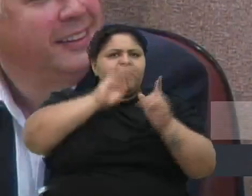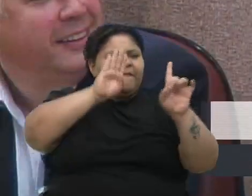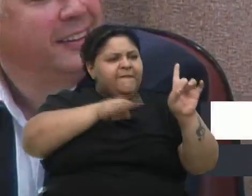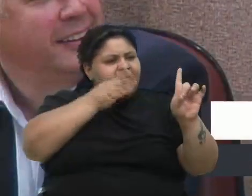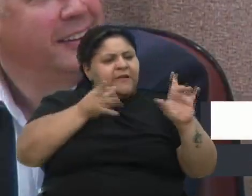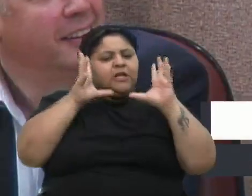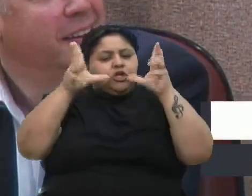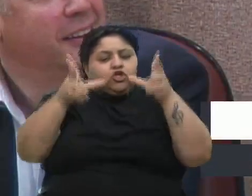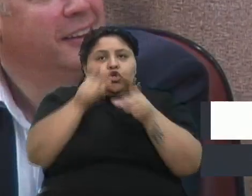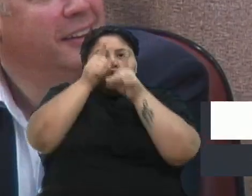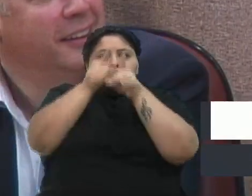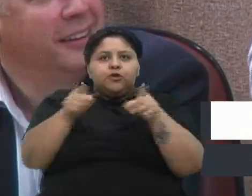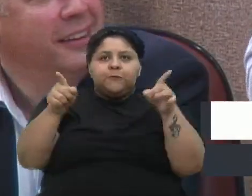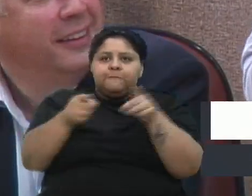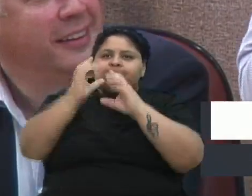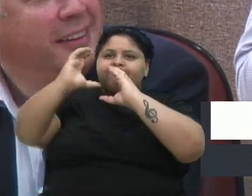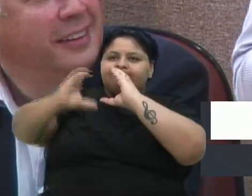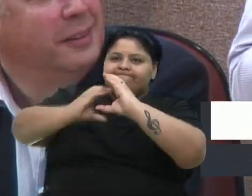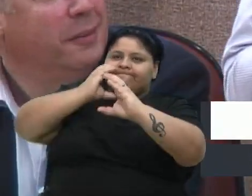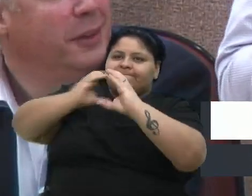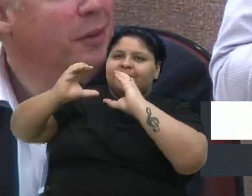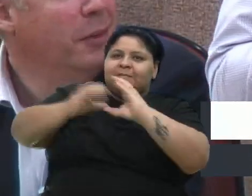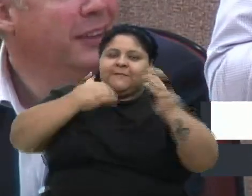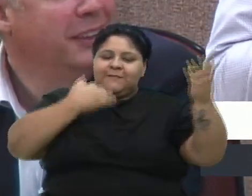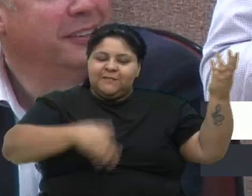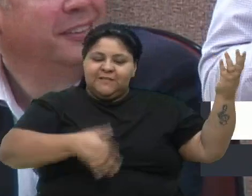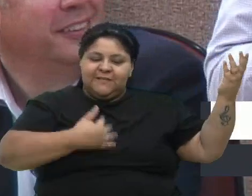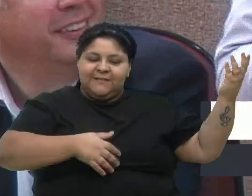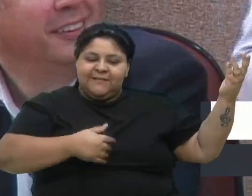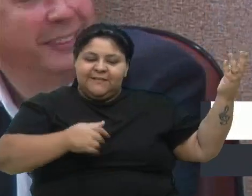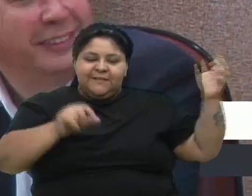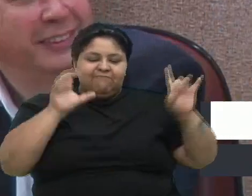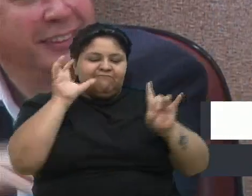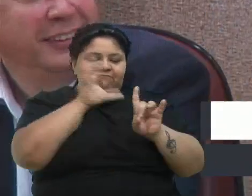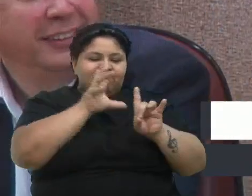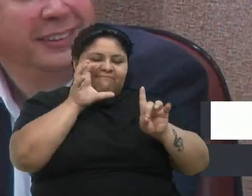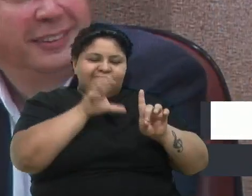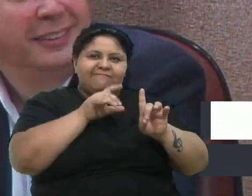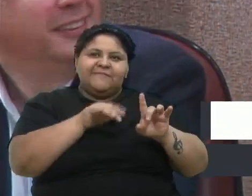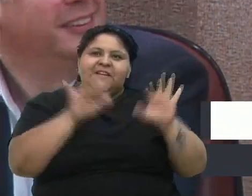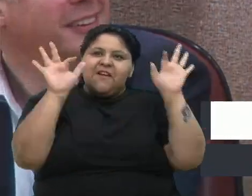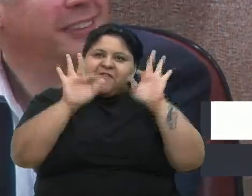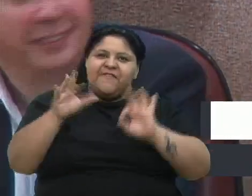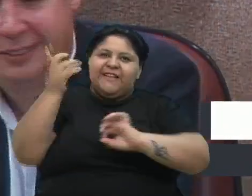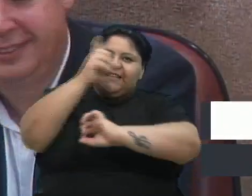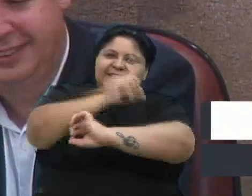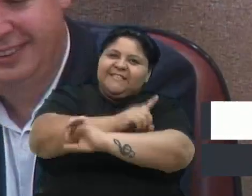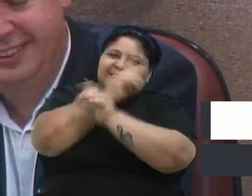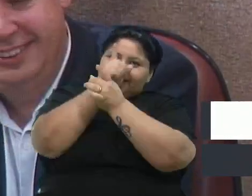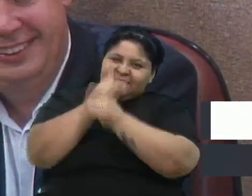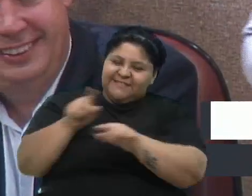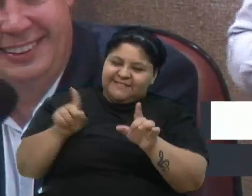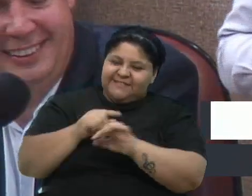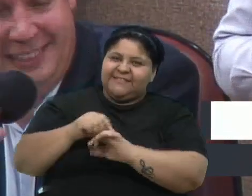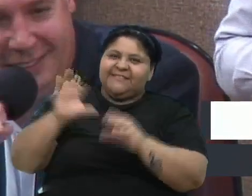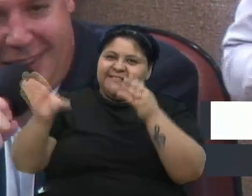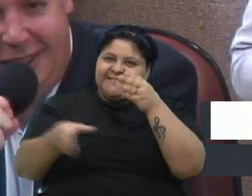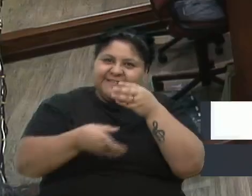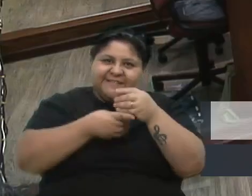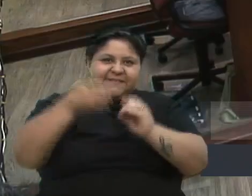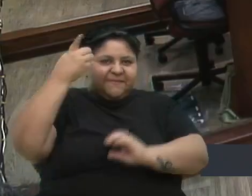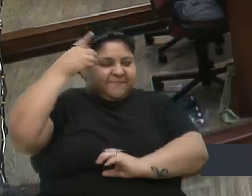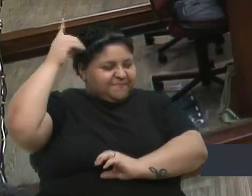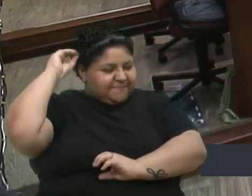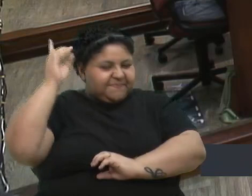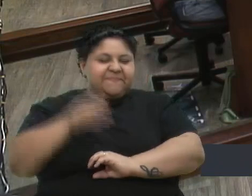os músicos. Cante, toque e encante. Feliz Dia do Músico. A sua parte, colega Lucas Diolo. Queria